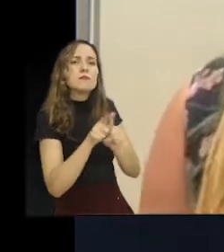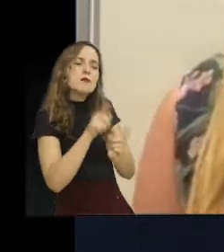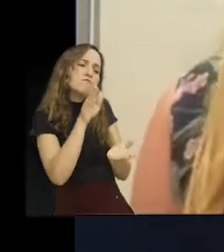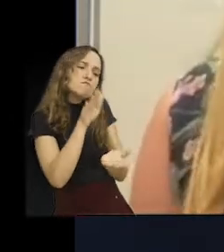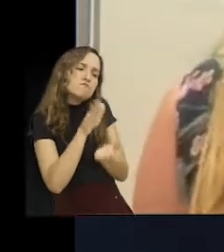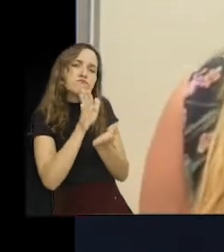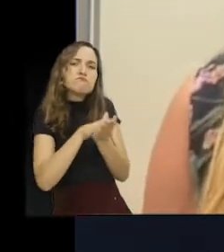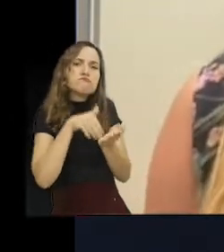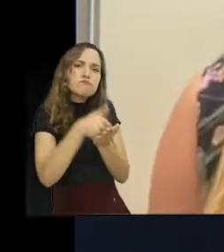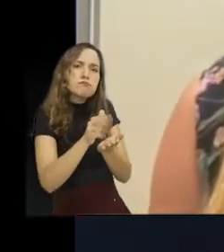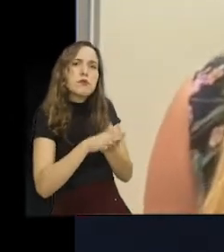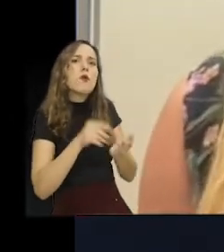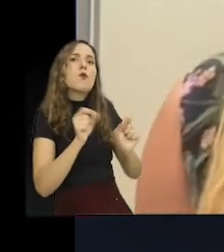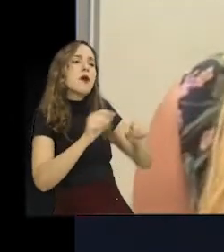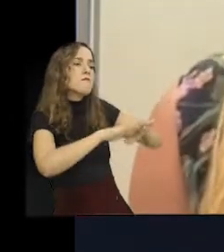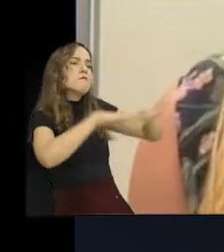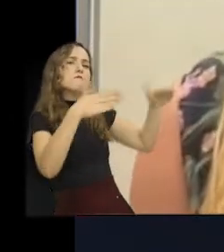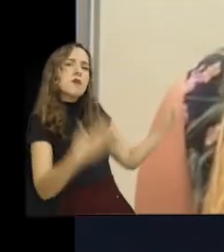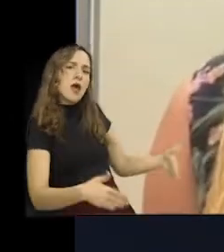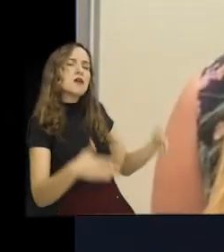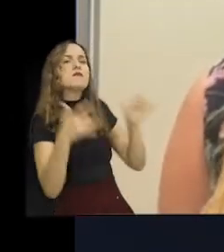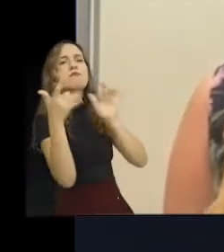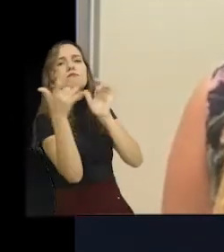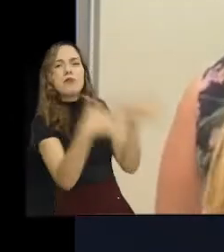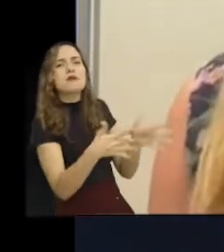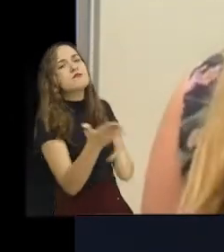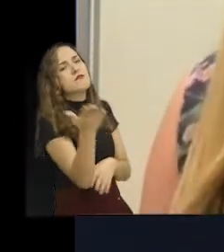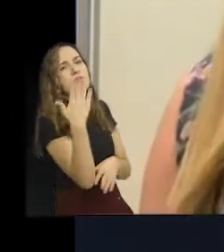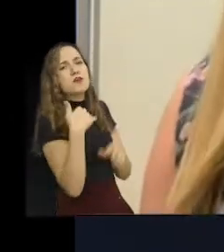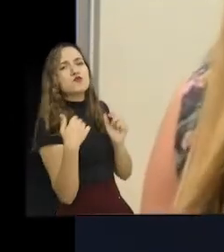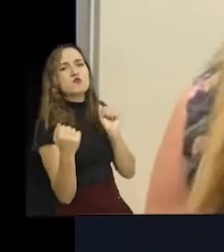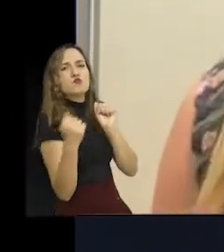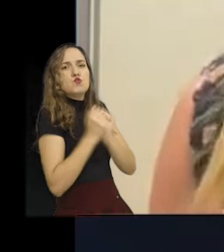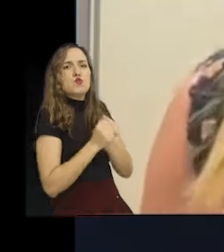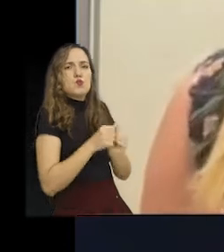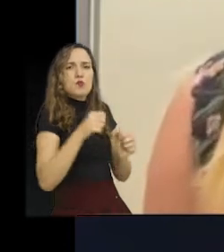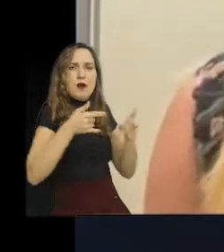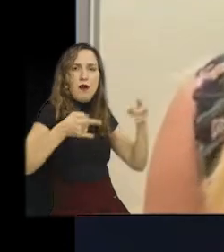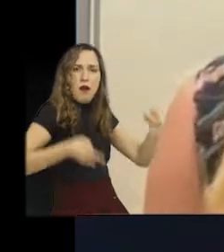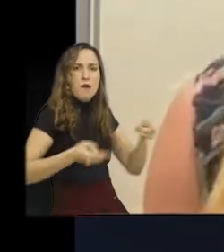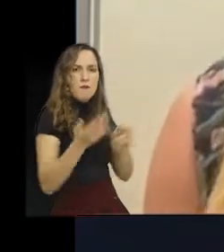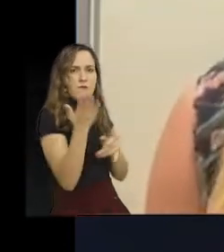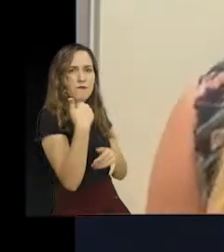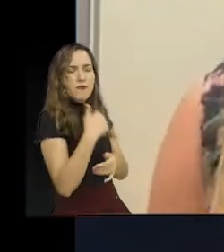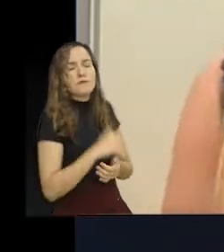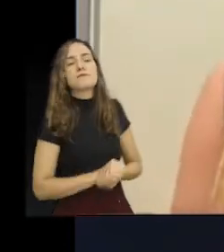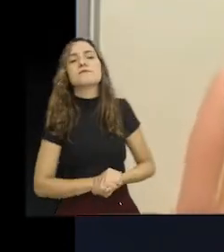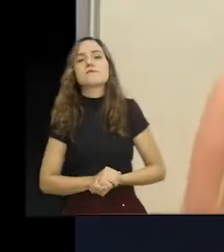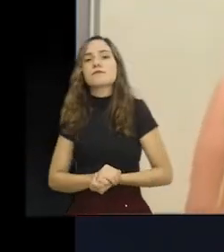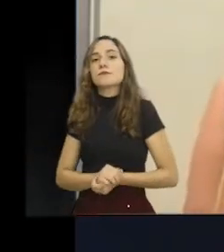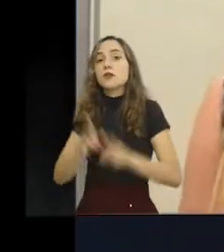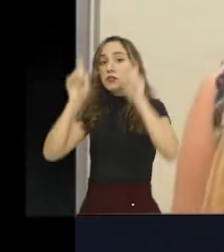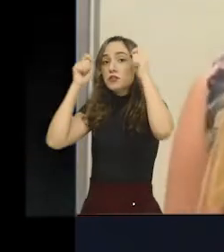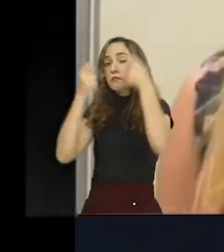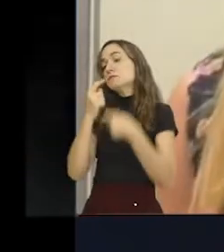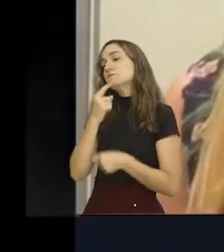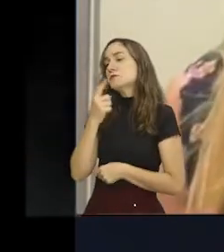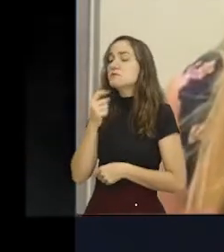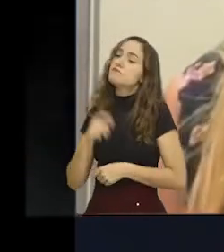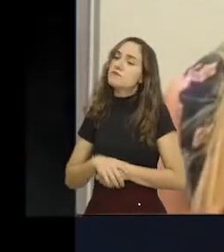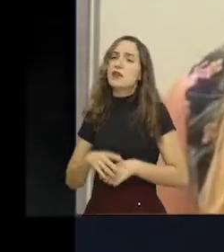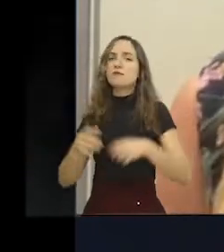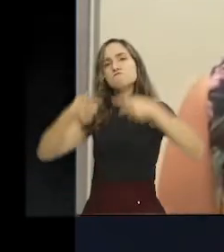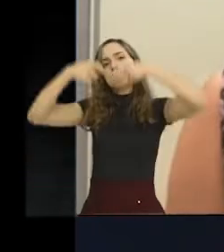e o potezinho de manteiga sobre a caixa de pão e venha se deitar comigo. Chapeuzinho